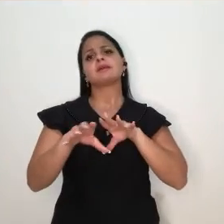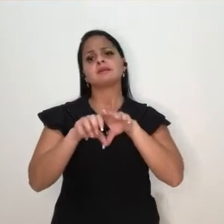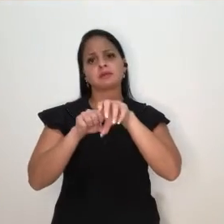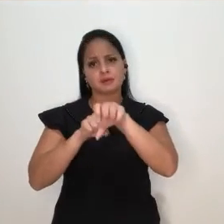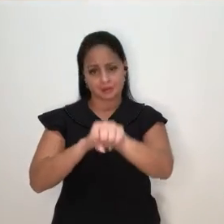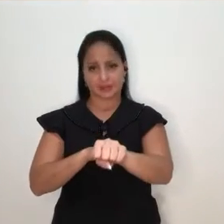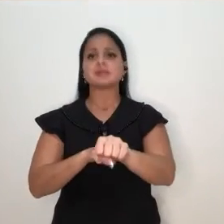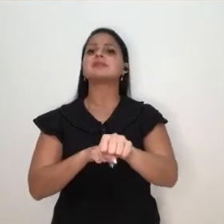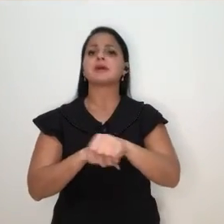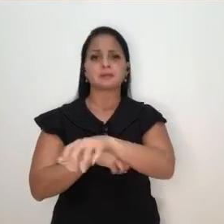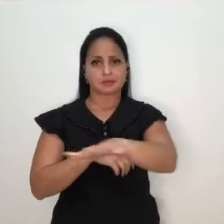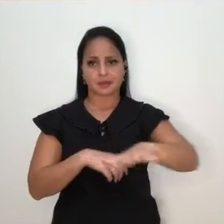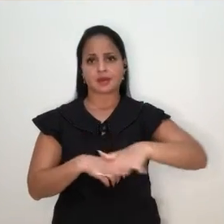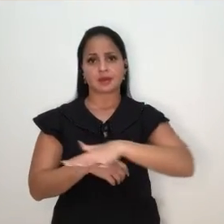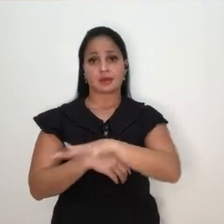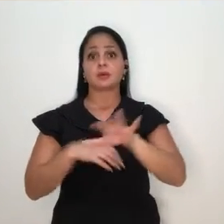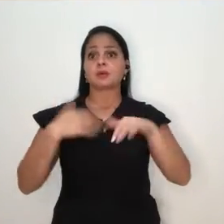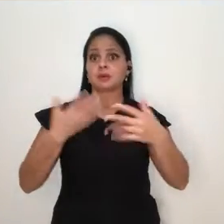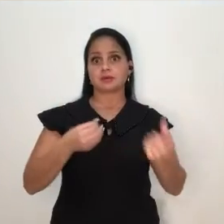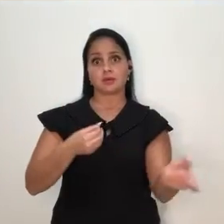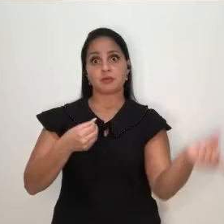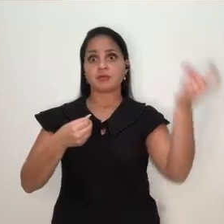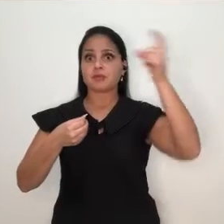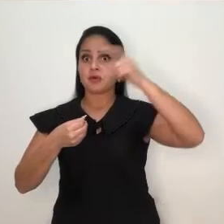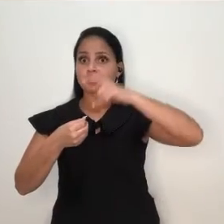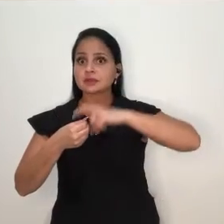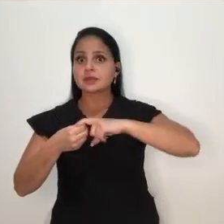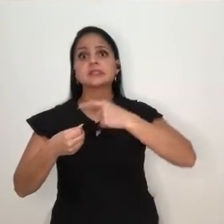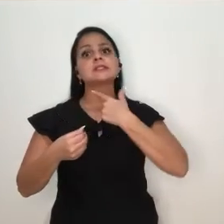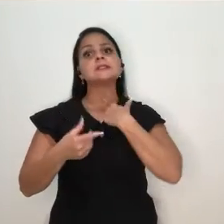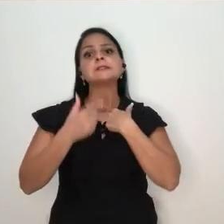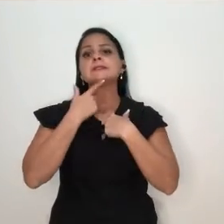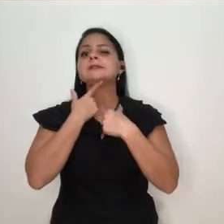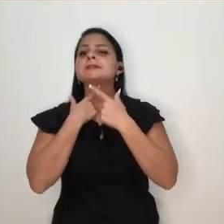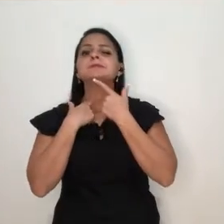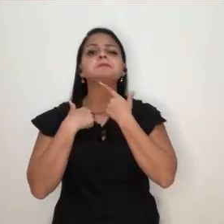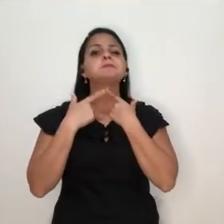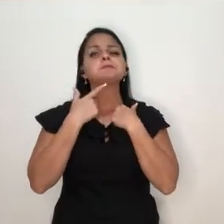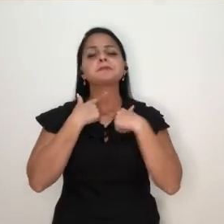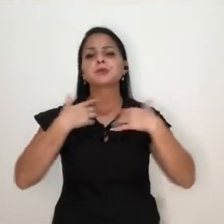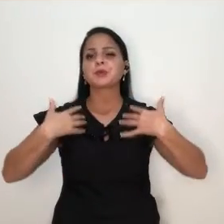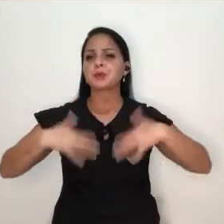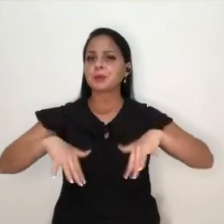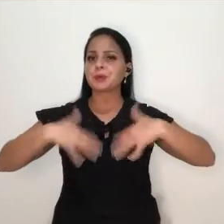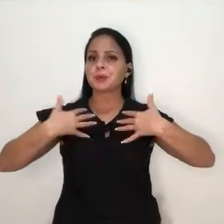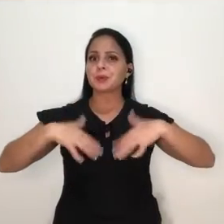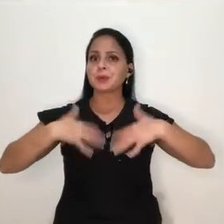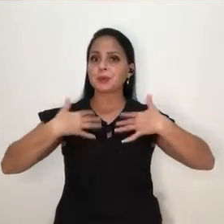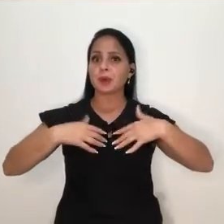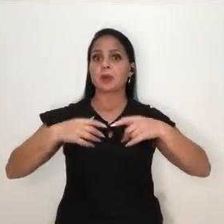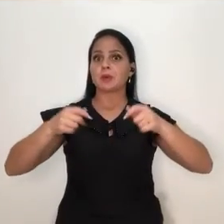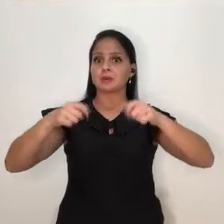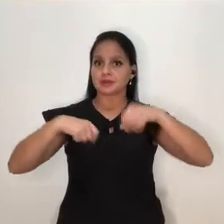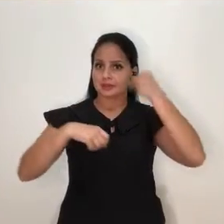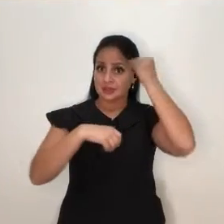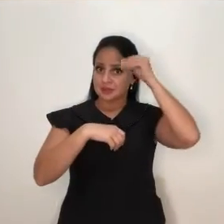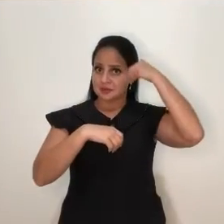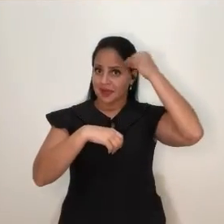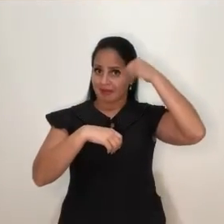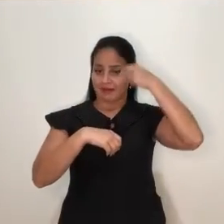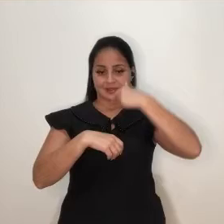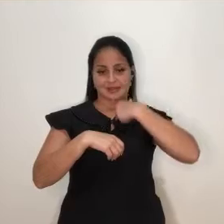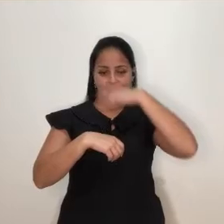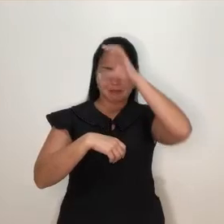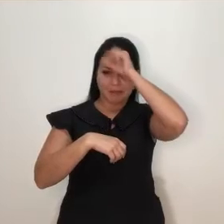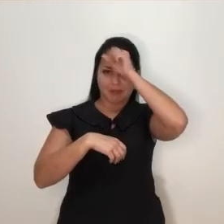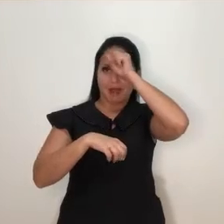formação. E quando eu voltei com muita sede, assim, de passar o que eu